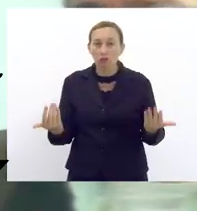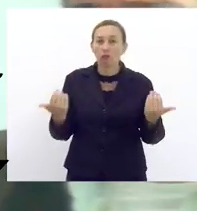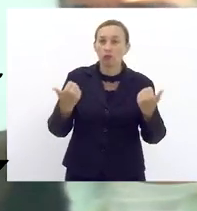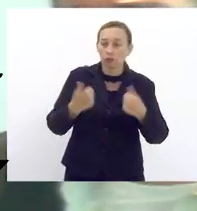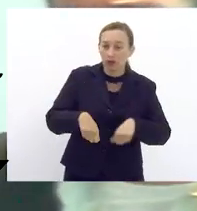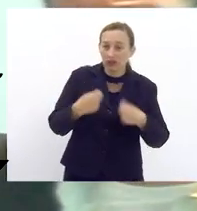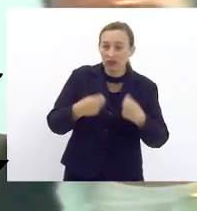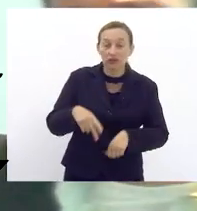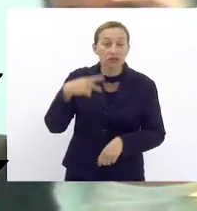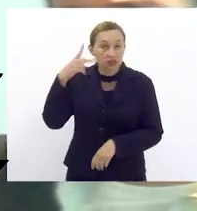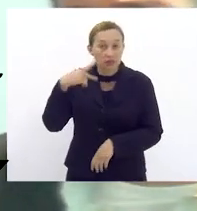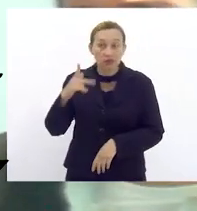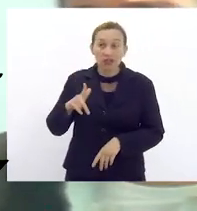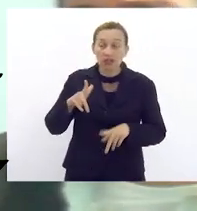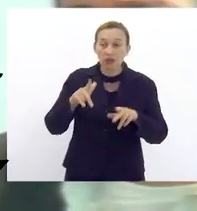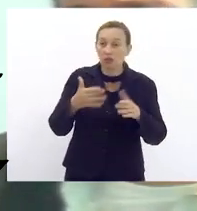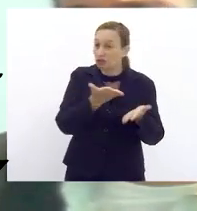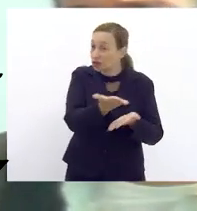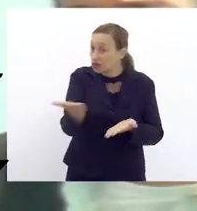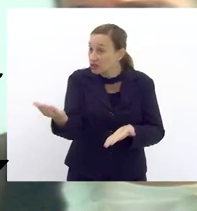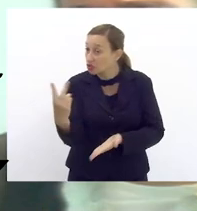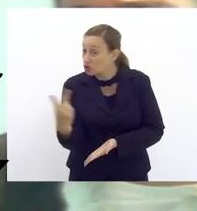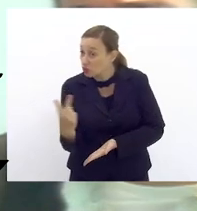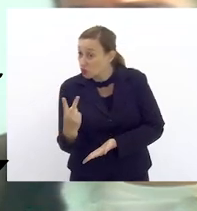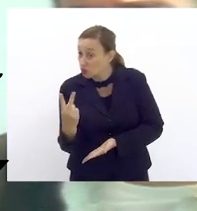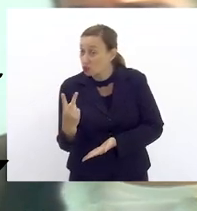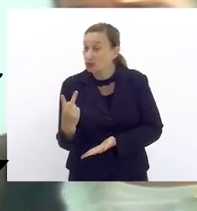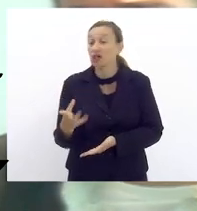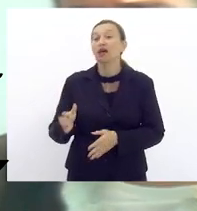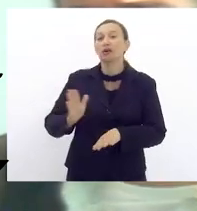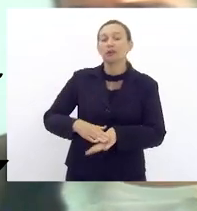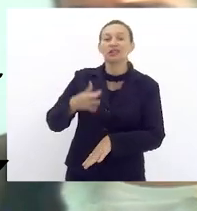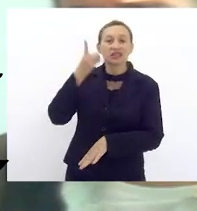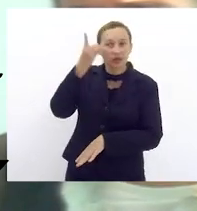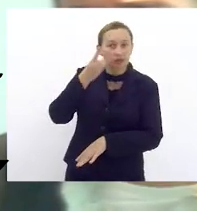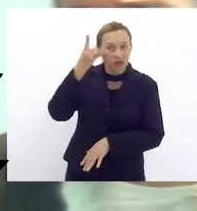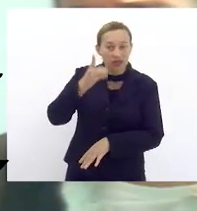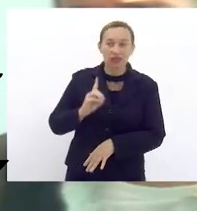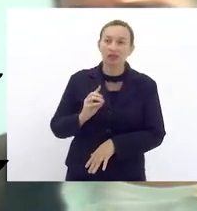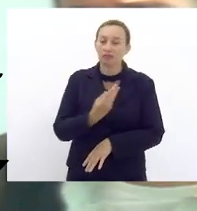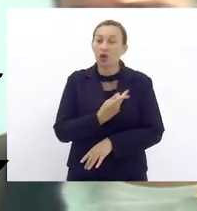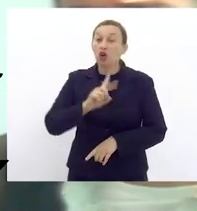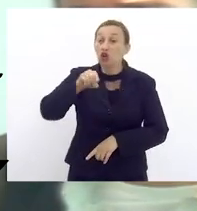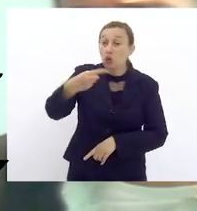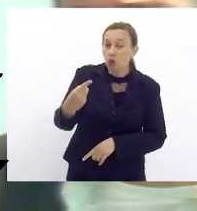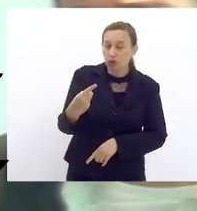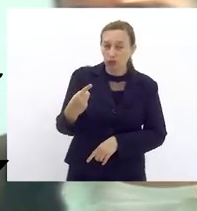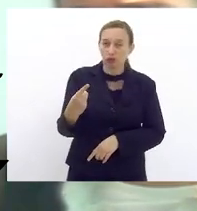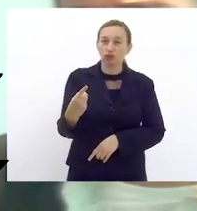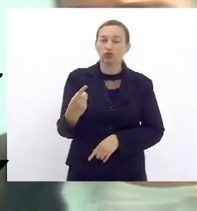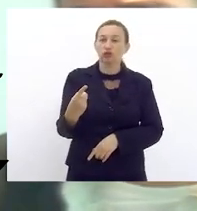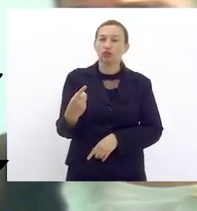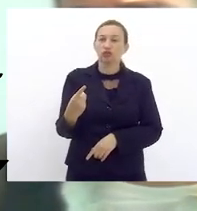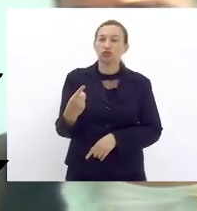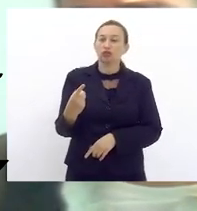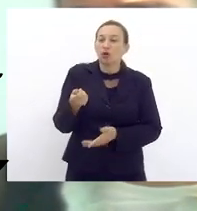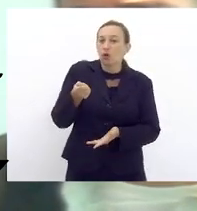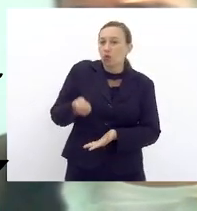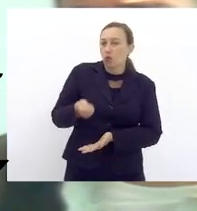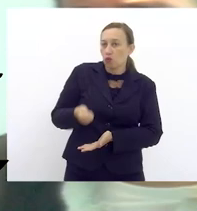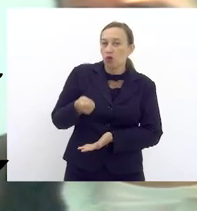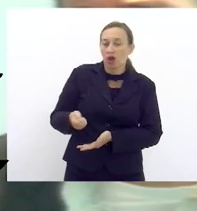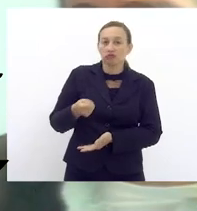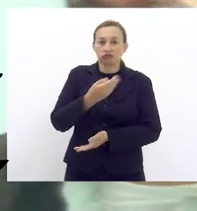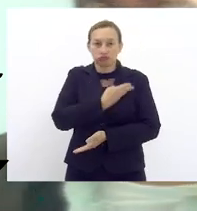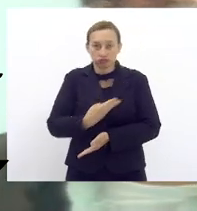de parlamentares como vocês dois mas a deputada Dani Balbi e outros e outras para cobrar do